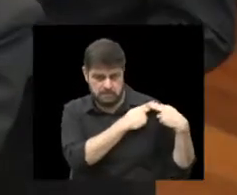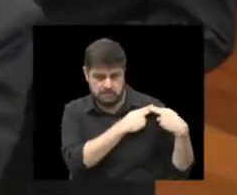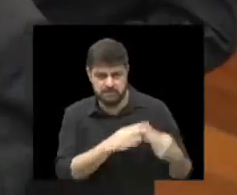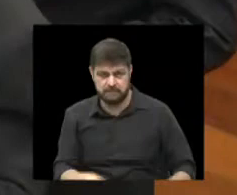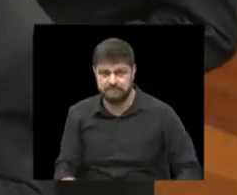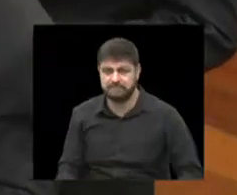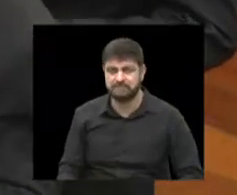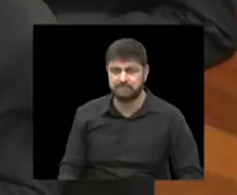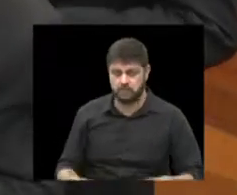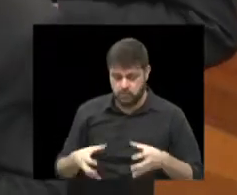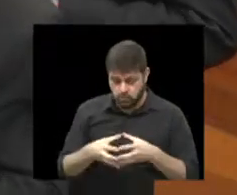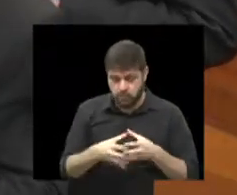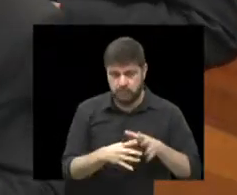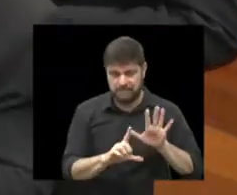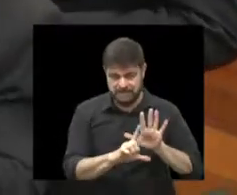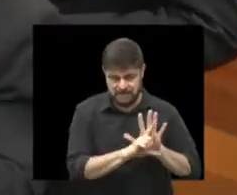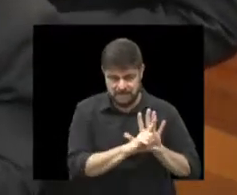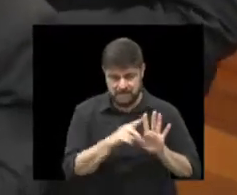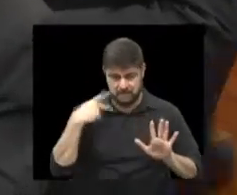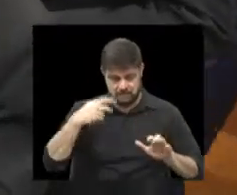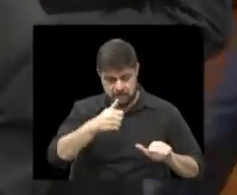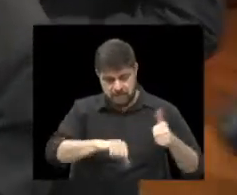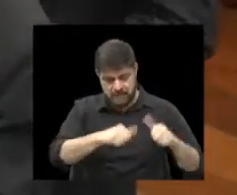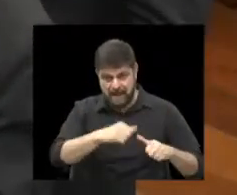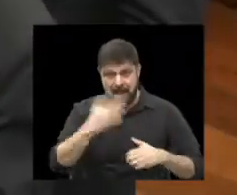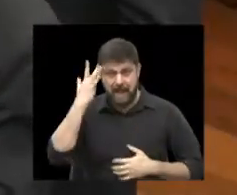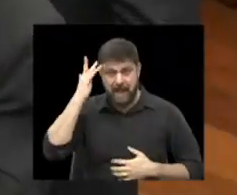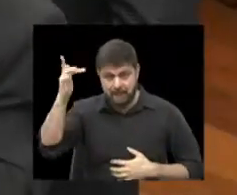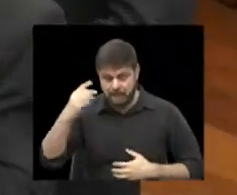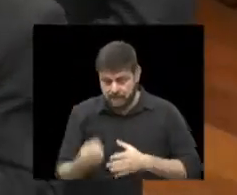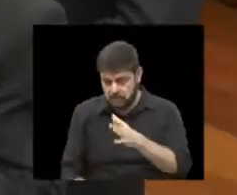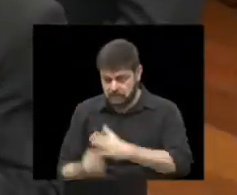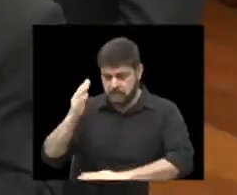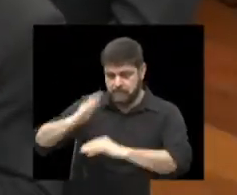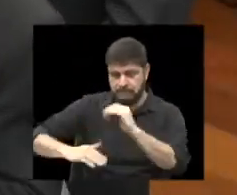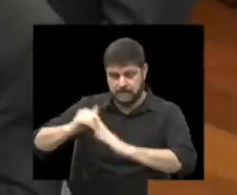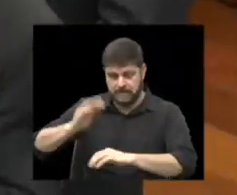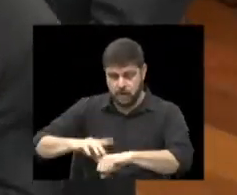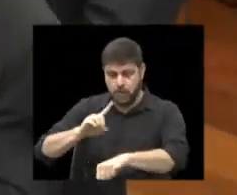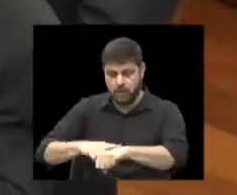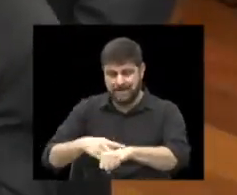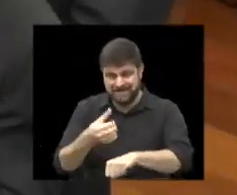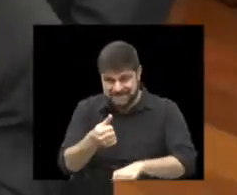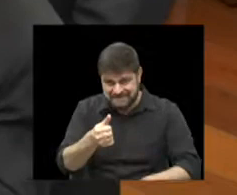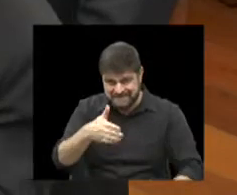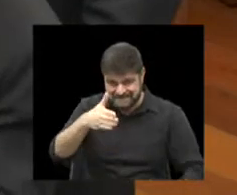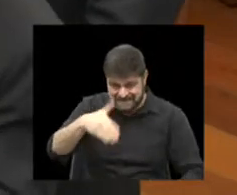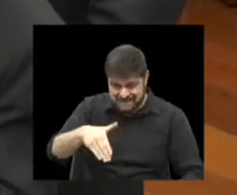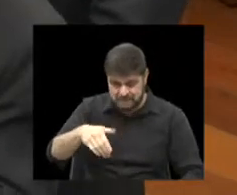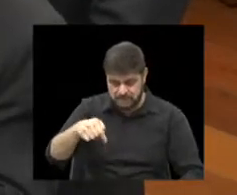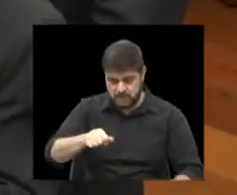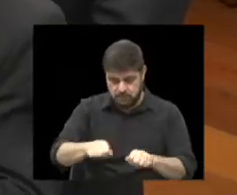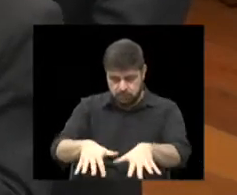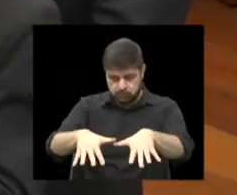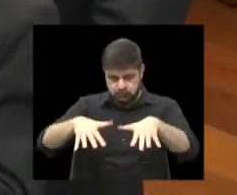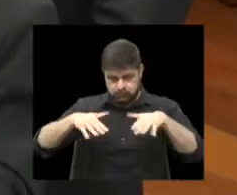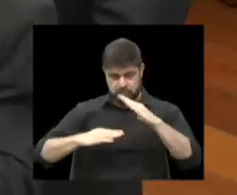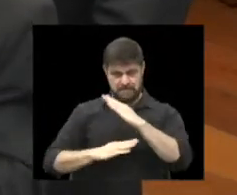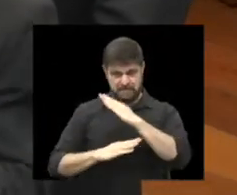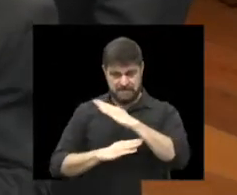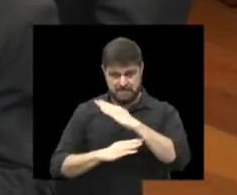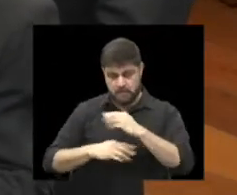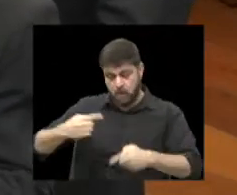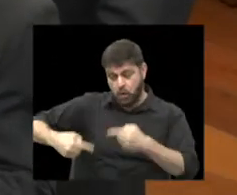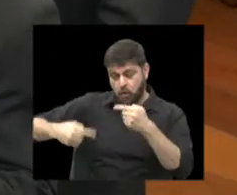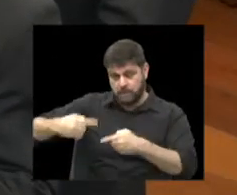realizar. A Comissão de Constituição e Legalidade realiza amanhã, às 18h30, aqui no plenário, um